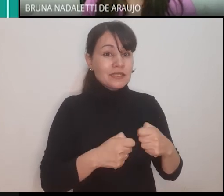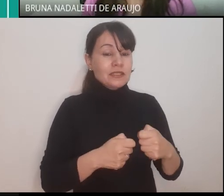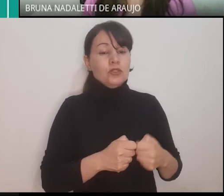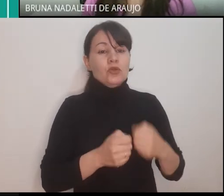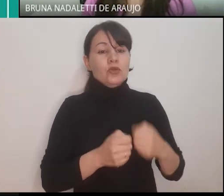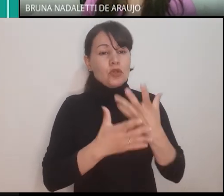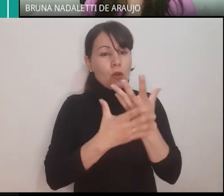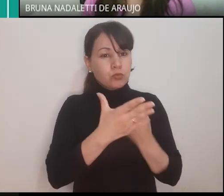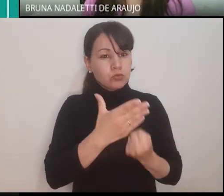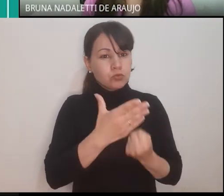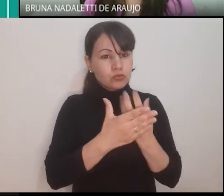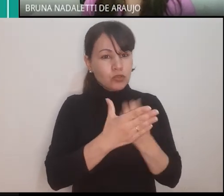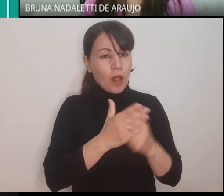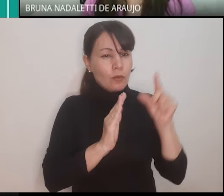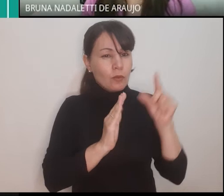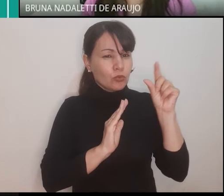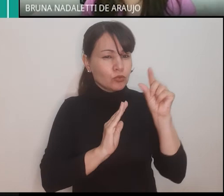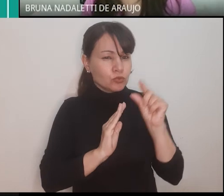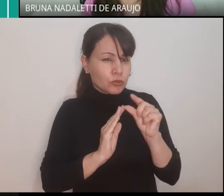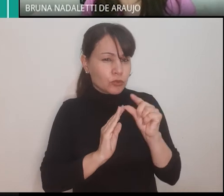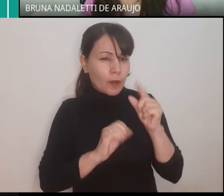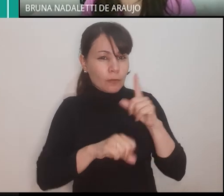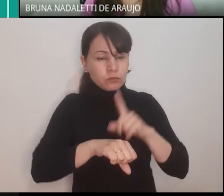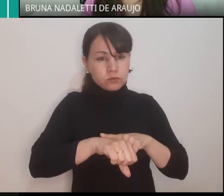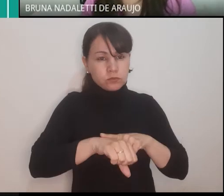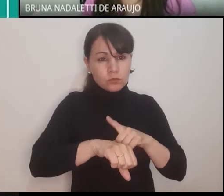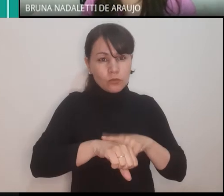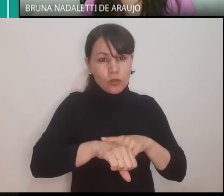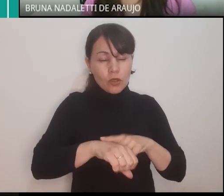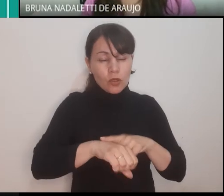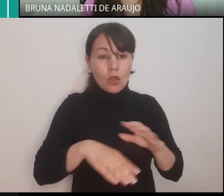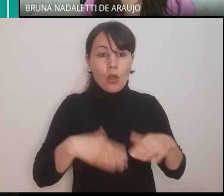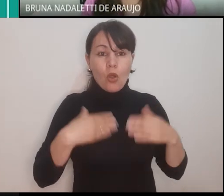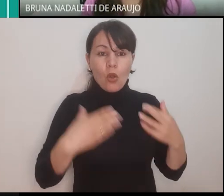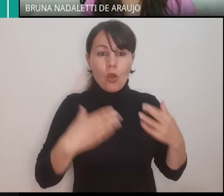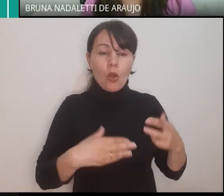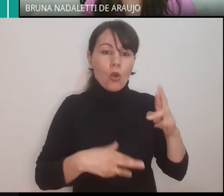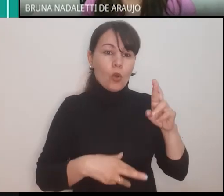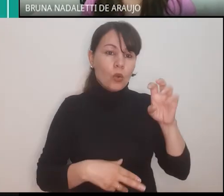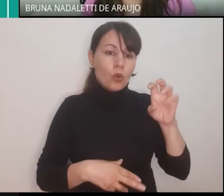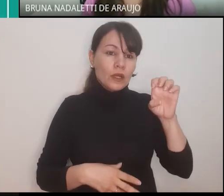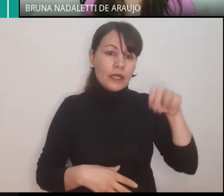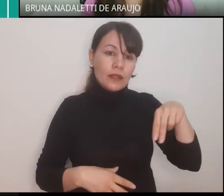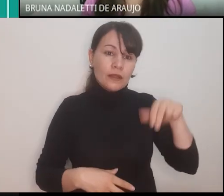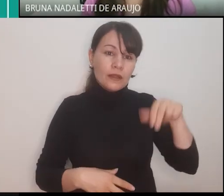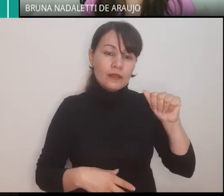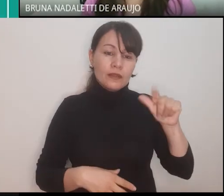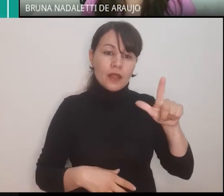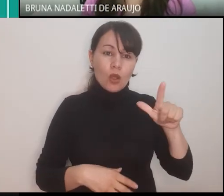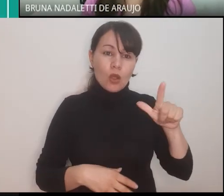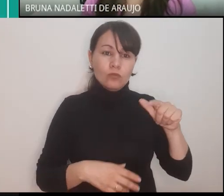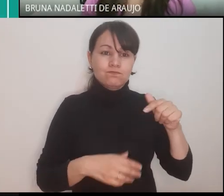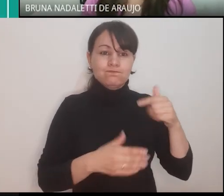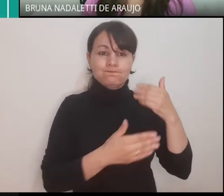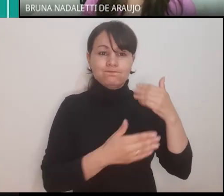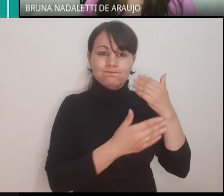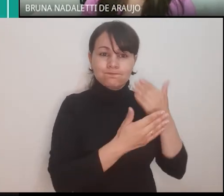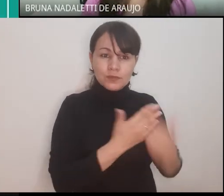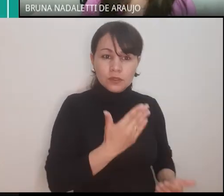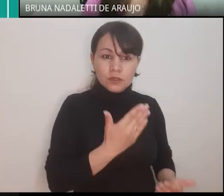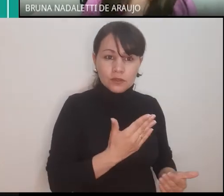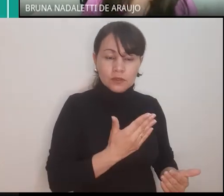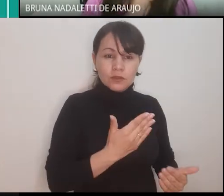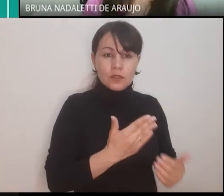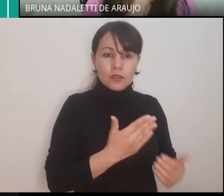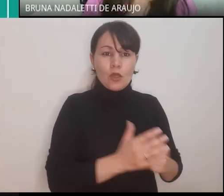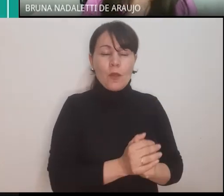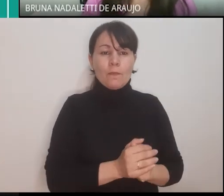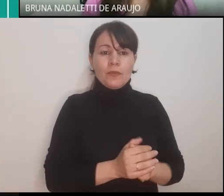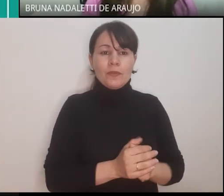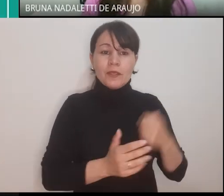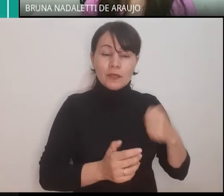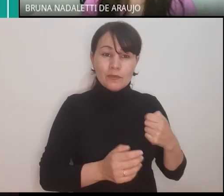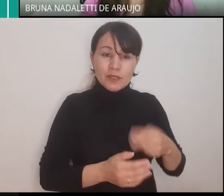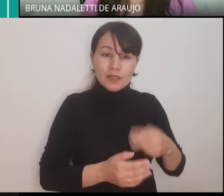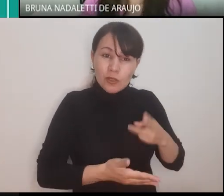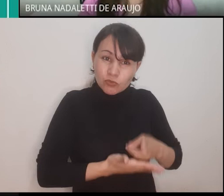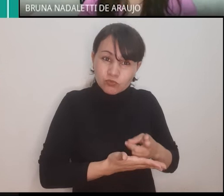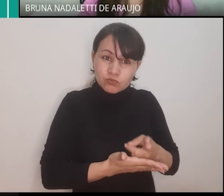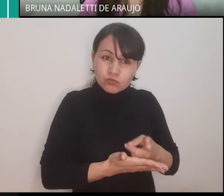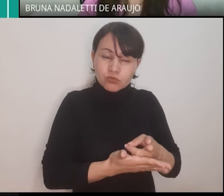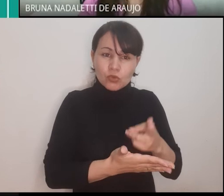período, ou em pacientes com doença renal terminal que necessitam de tratamento prolongado